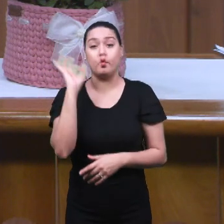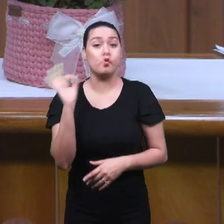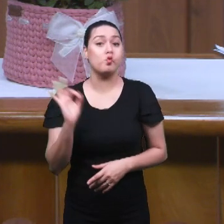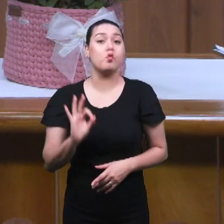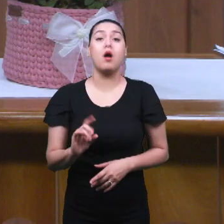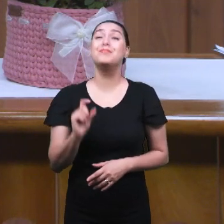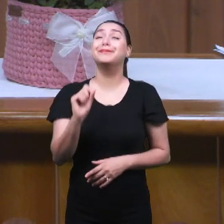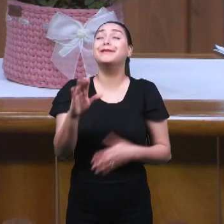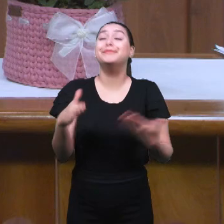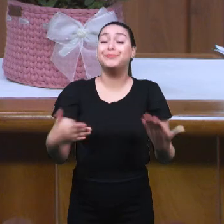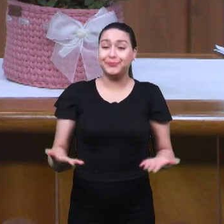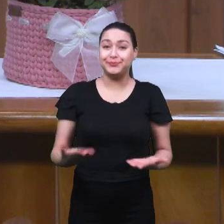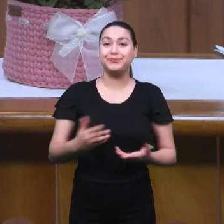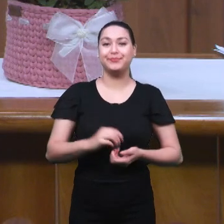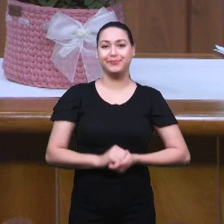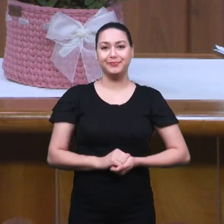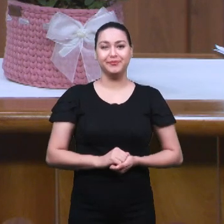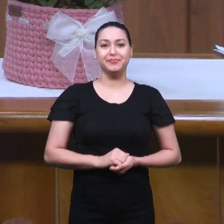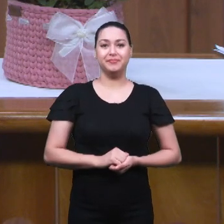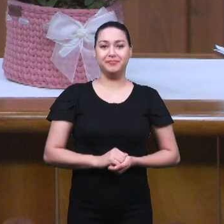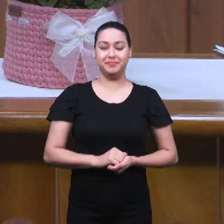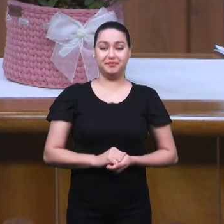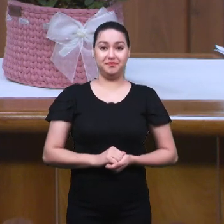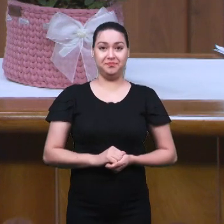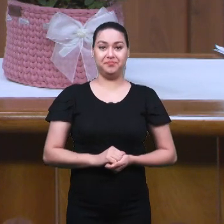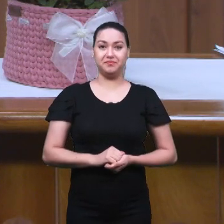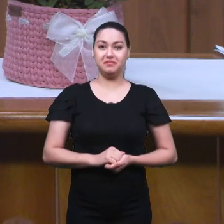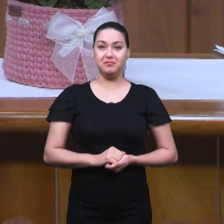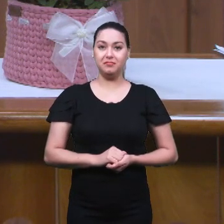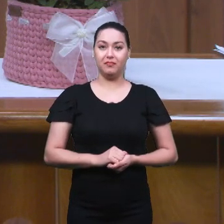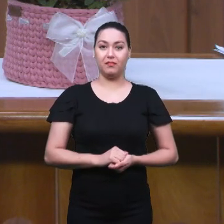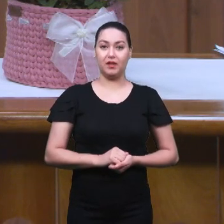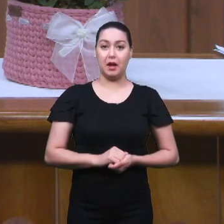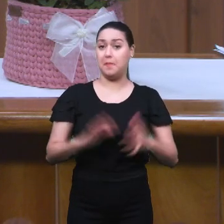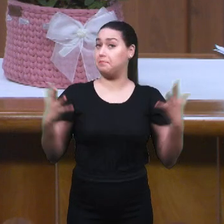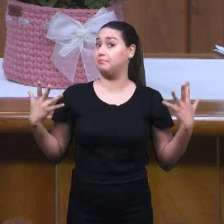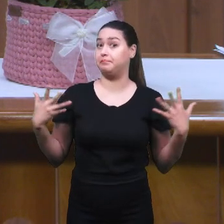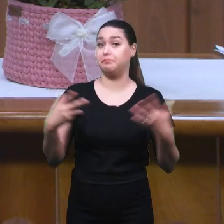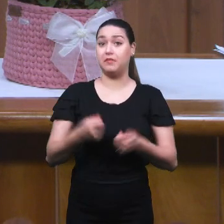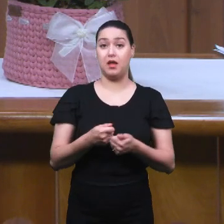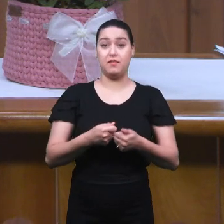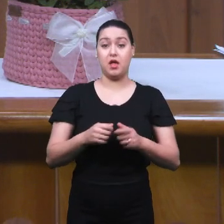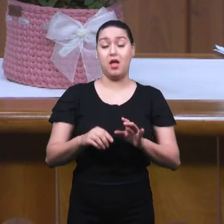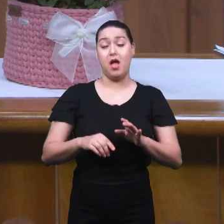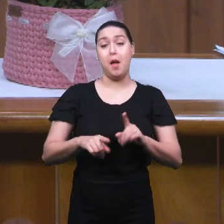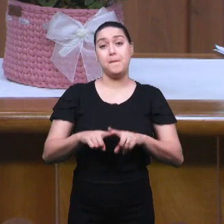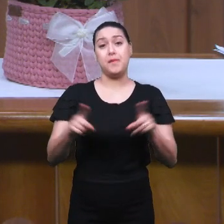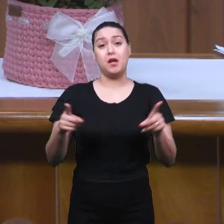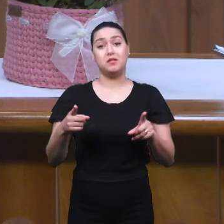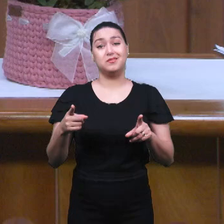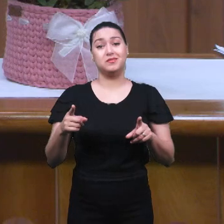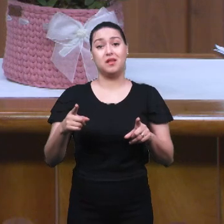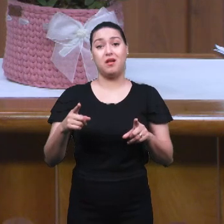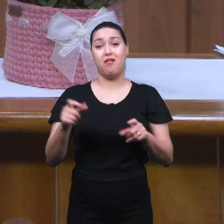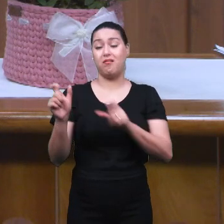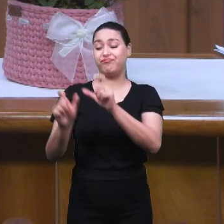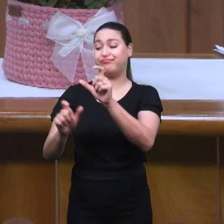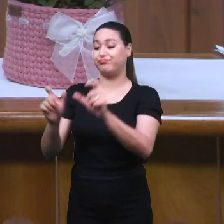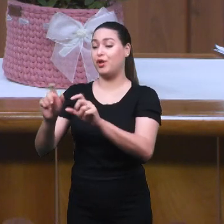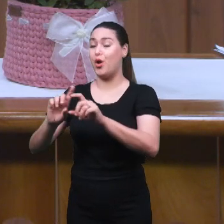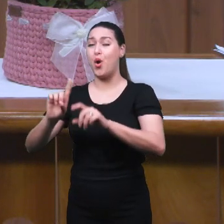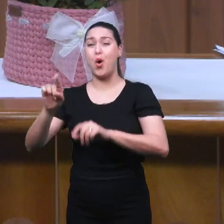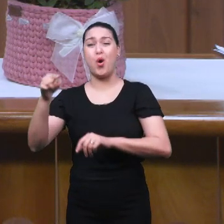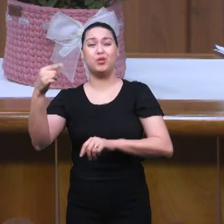cada um tem seu desejo, seu partido, seja o que for, então achou que foi uma maravilha. E outros, né,